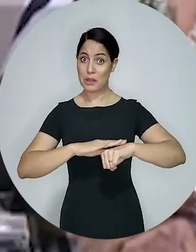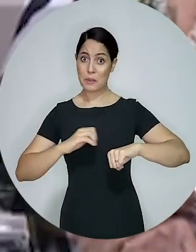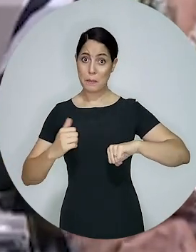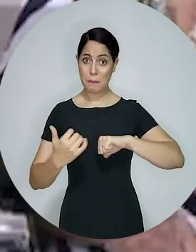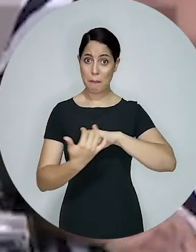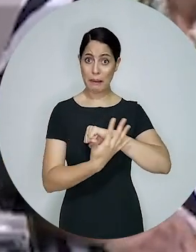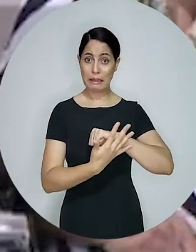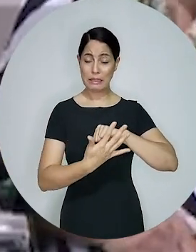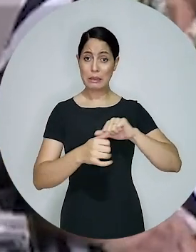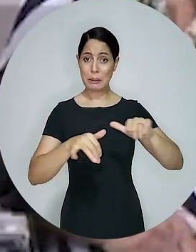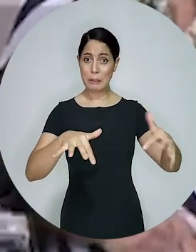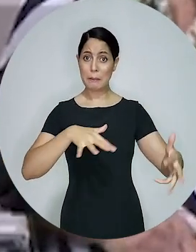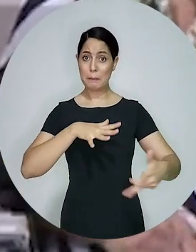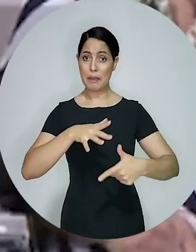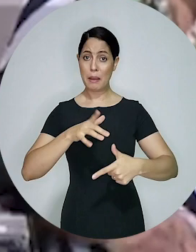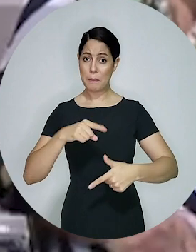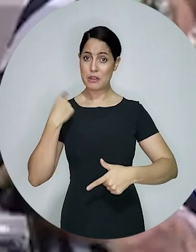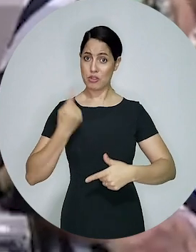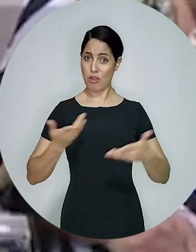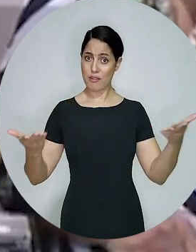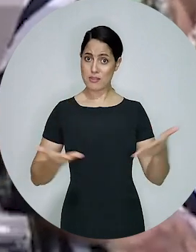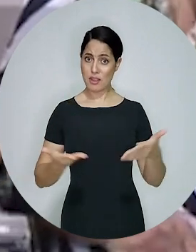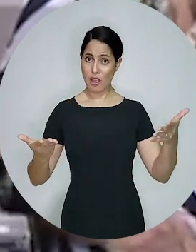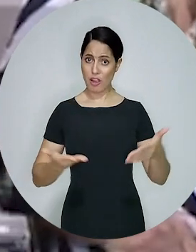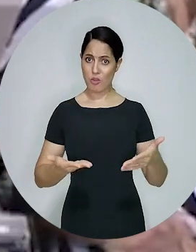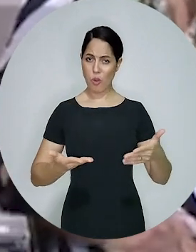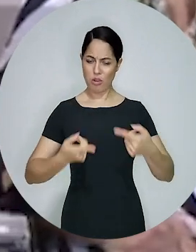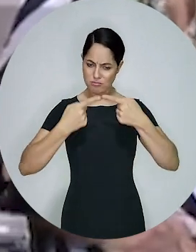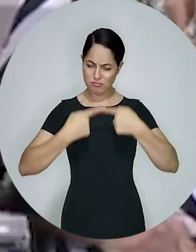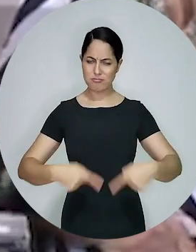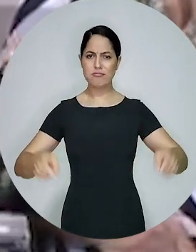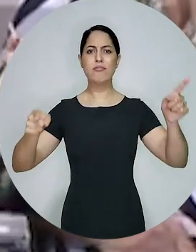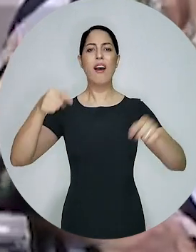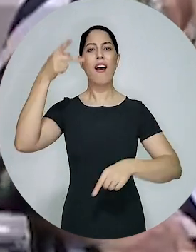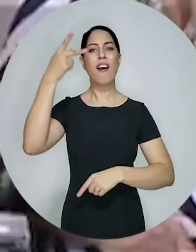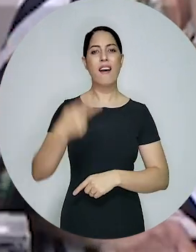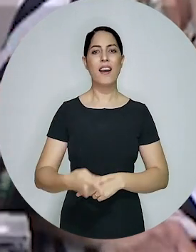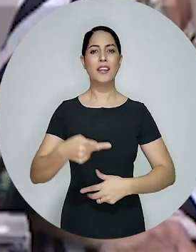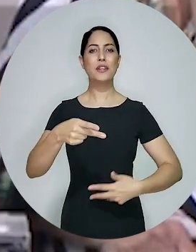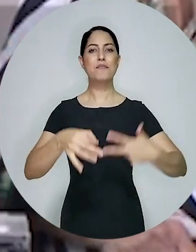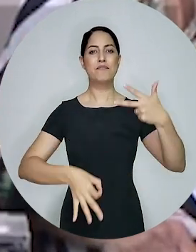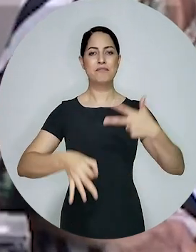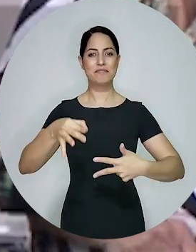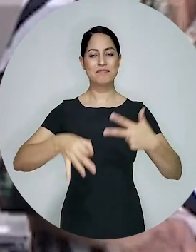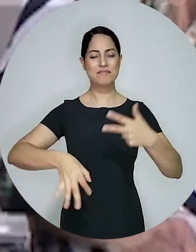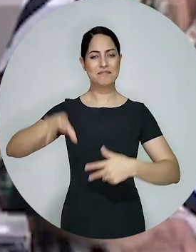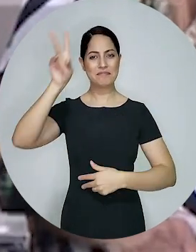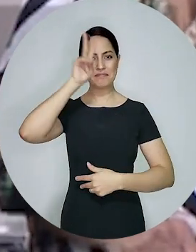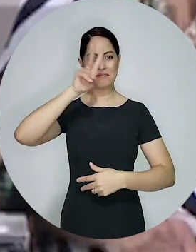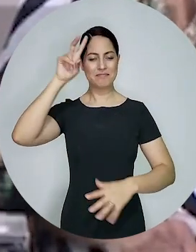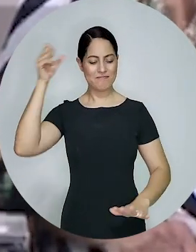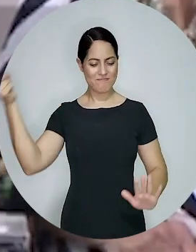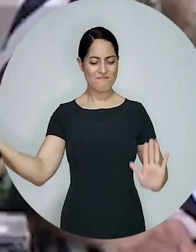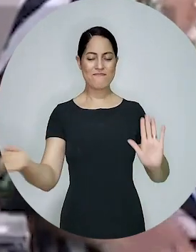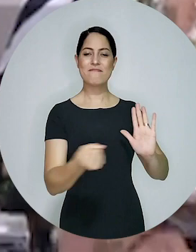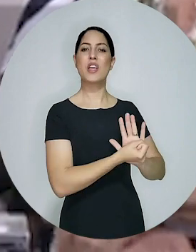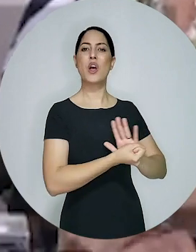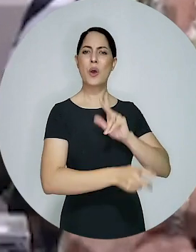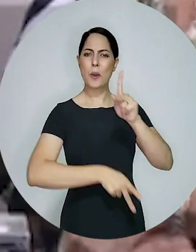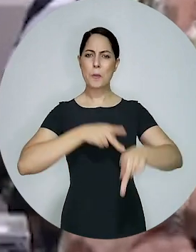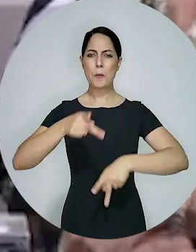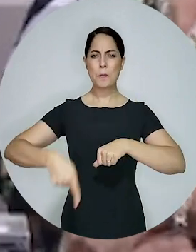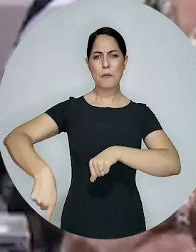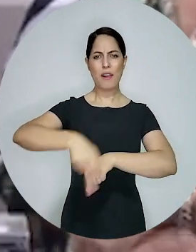pós-pandemia, inaugurar um espaço de memória do Judiciário, da luta do